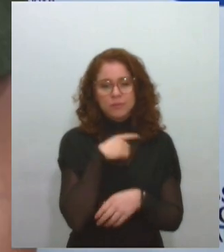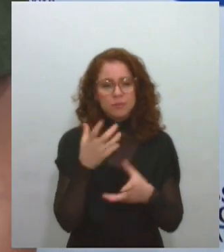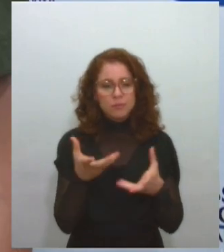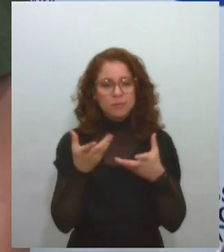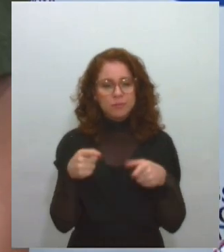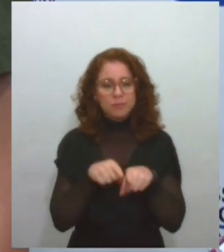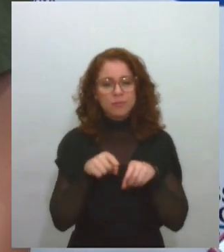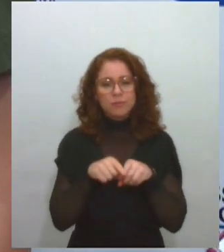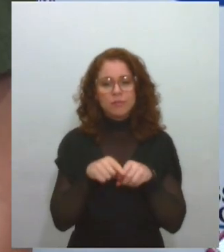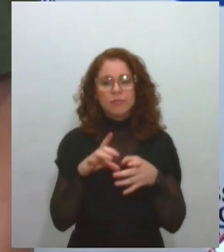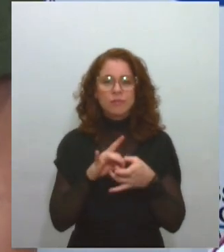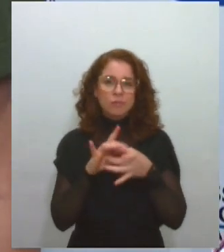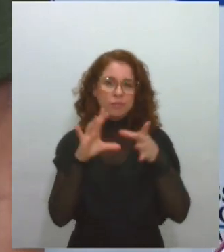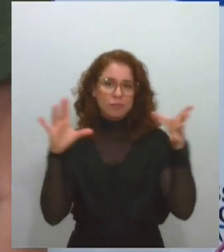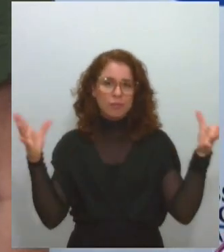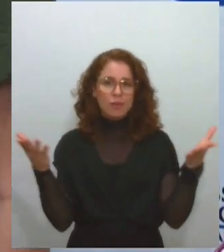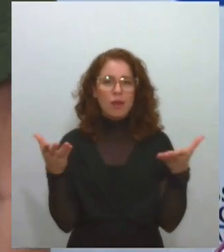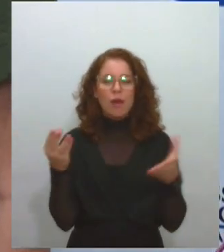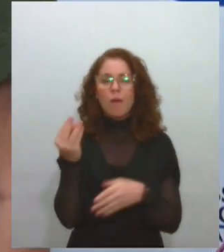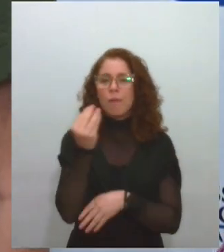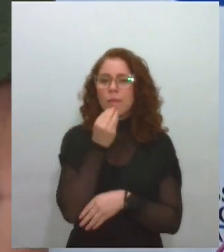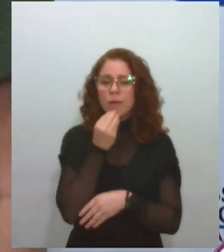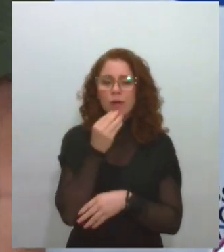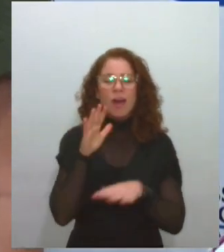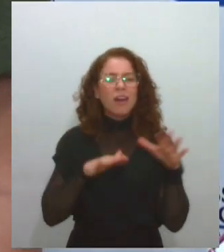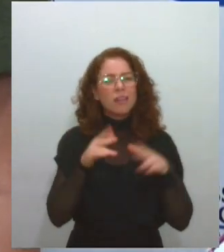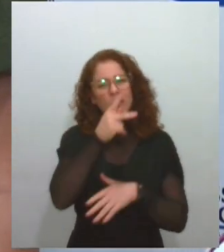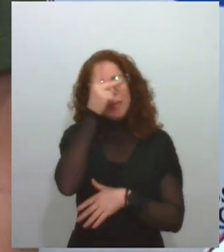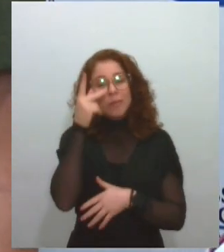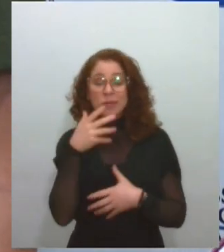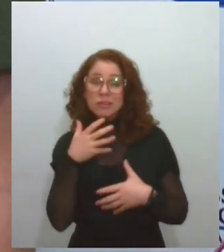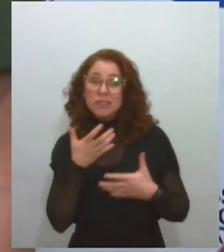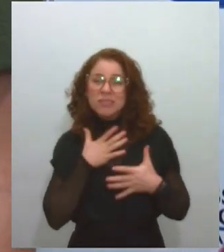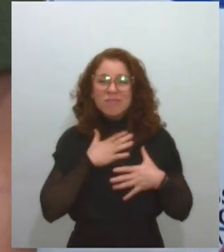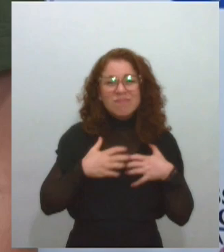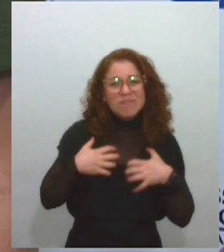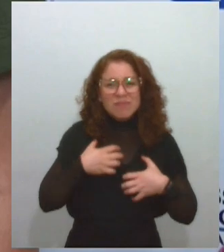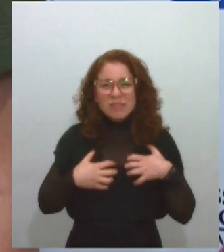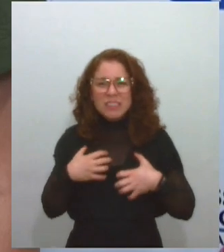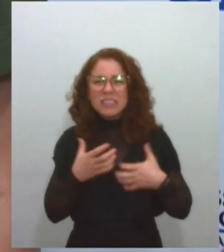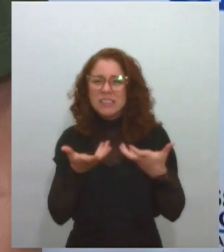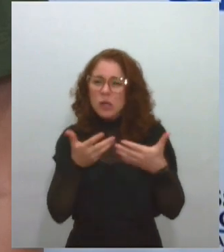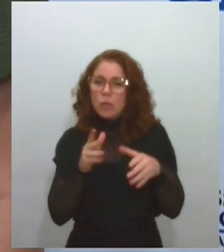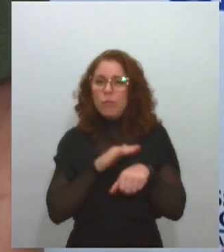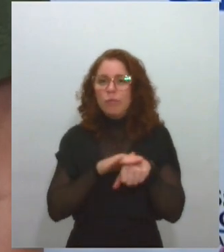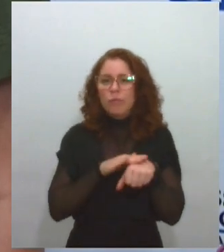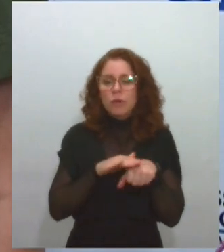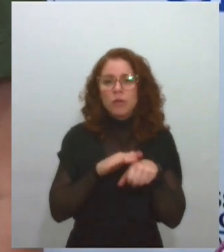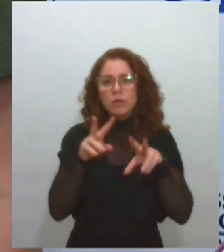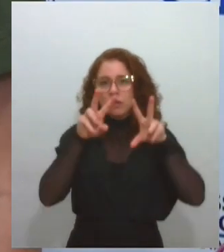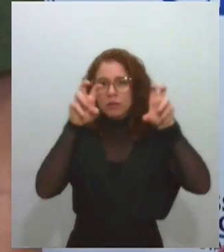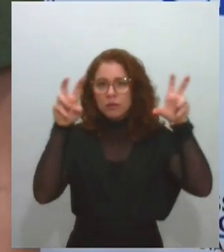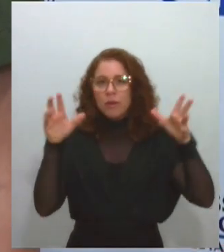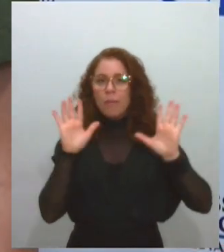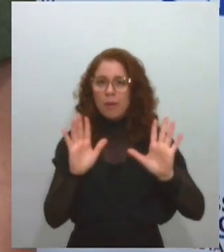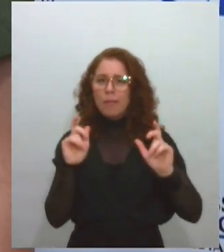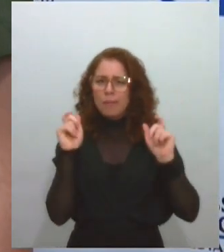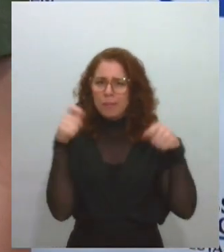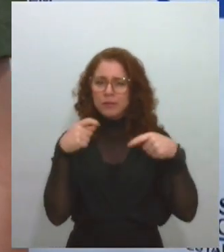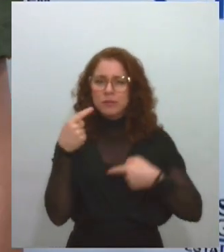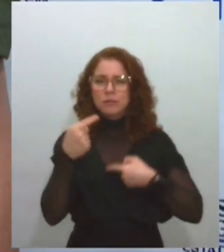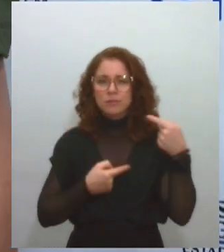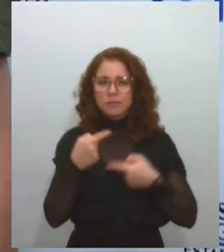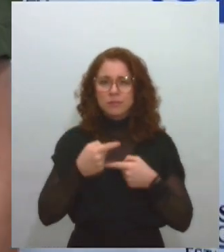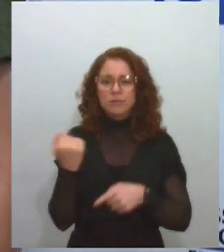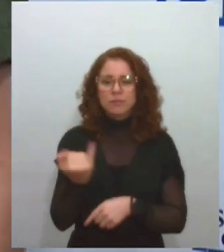possibilidades. As pessoas às vezes ficam receosas em falar sobre o tema, mas é preciso que o diálogo aconteça, porque é um dos caminhos. Né? Sim, é